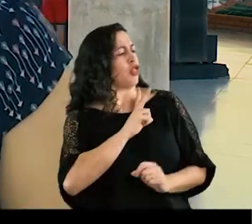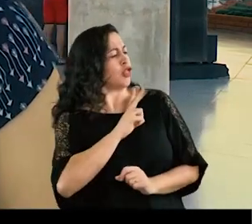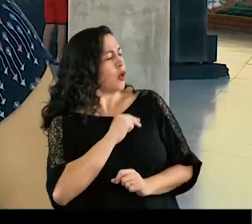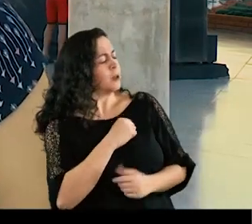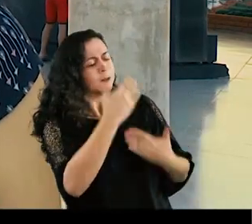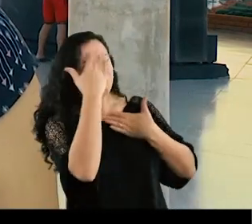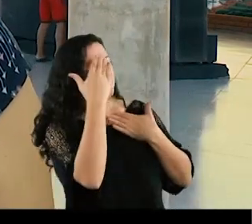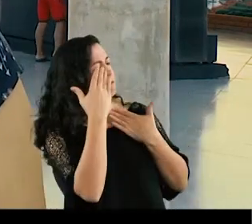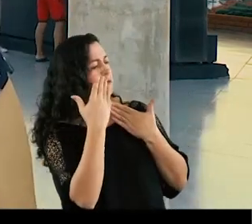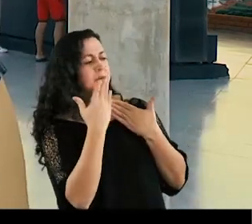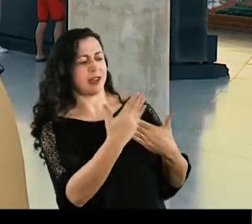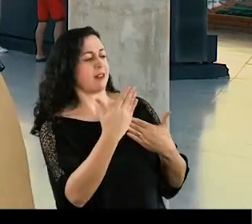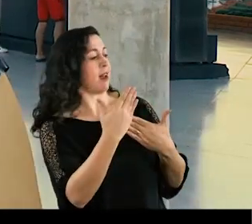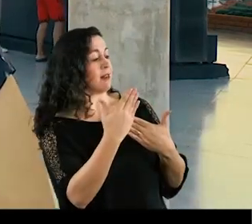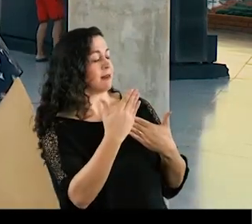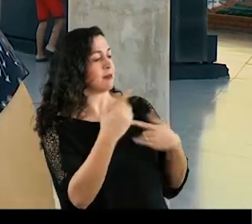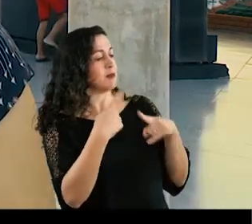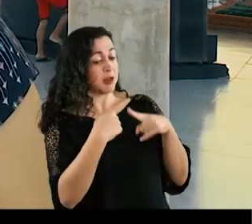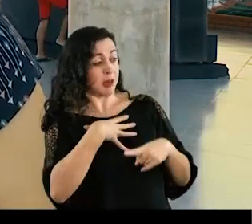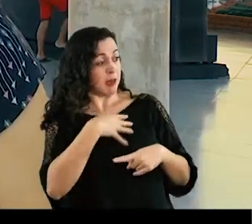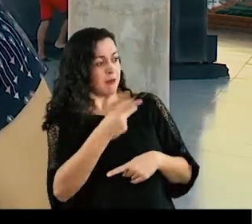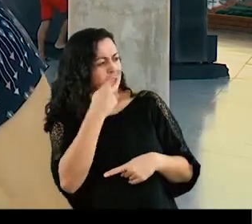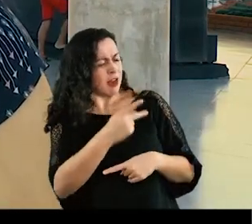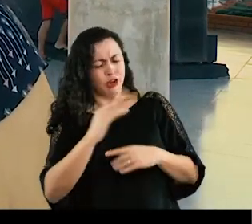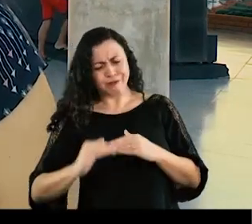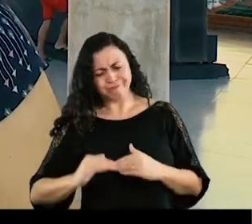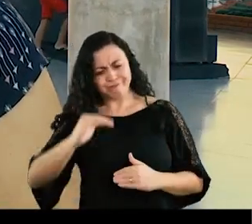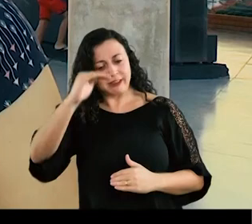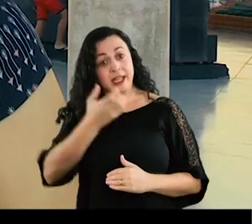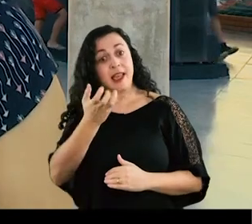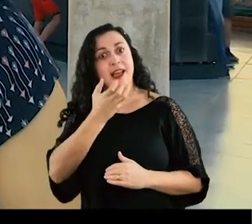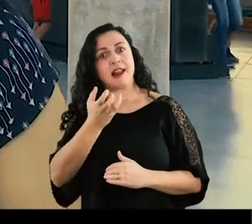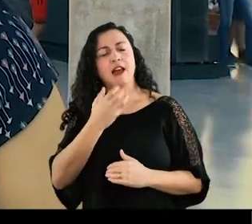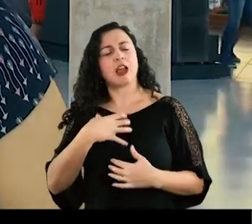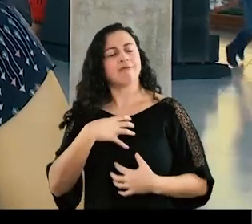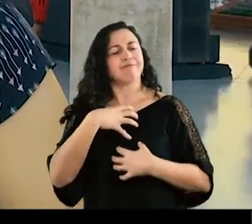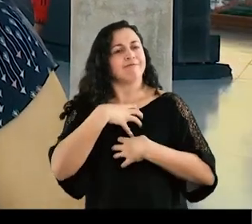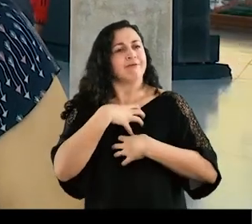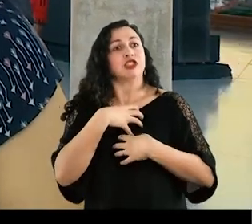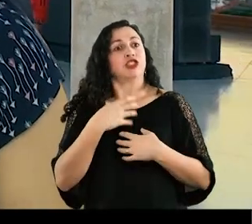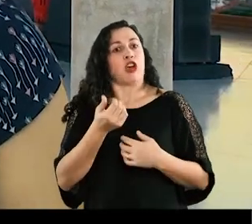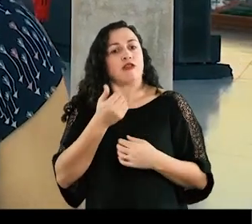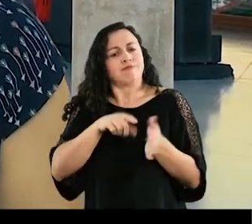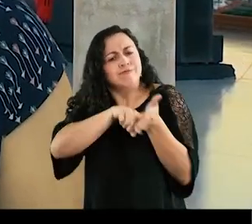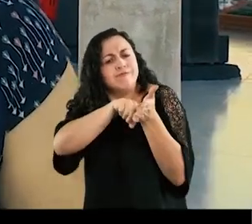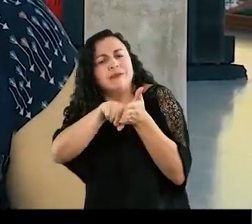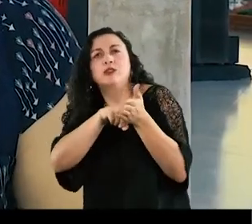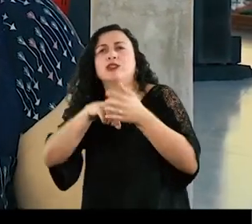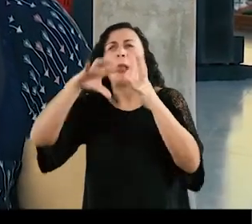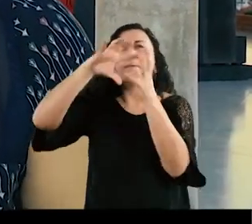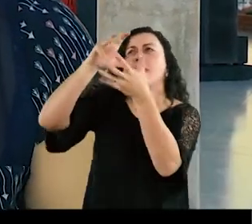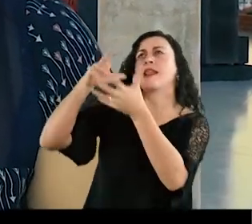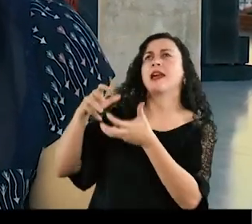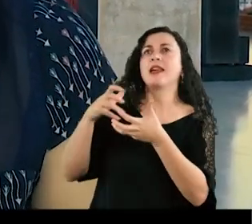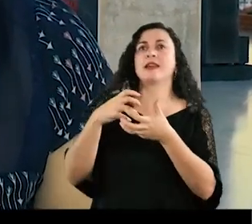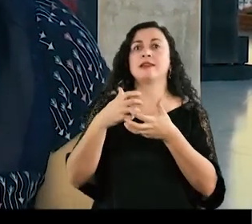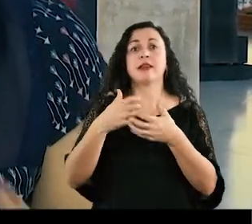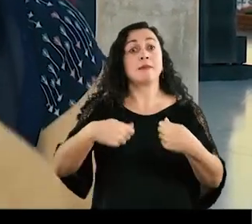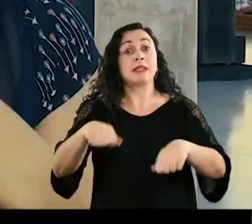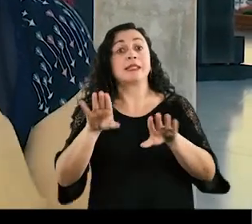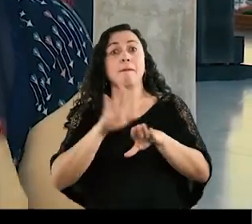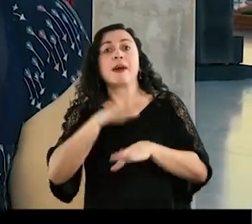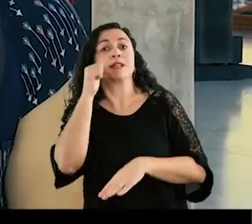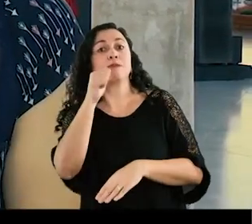muito obrigada. Ela disse que quando ela crescer, ela quer ser cientista, quer estudar os planetas, que a ciência precisa de mais